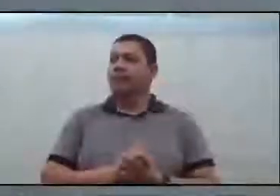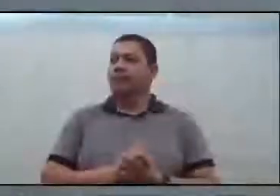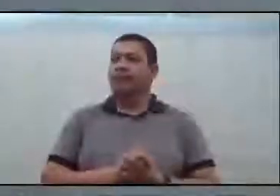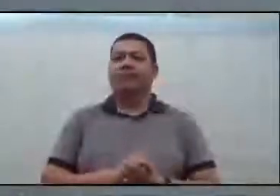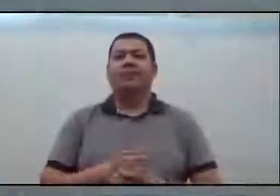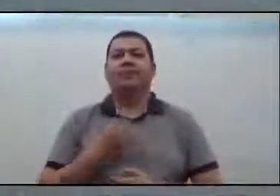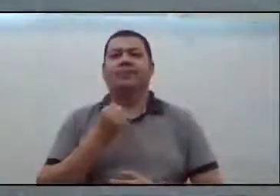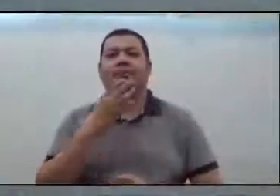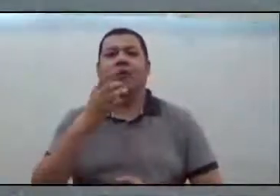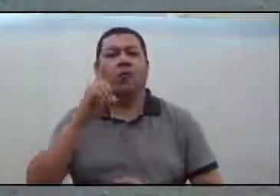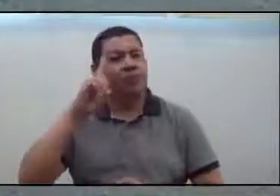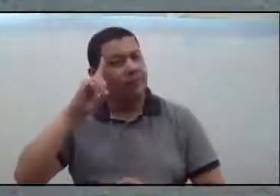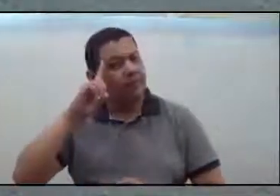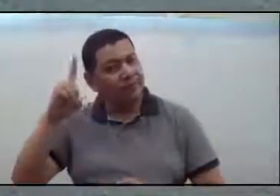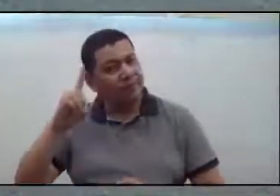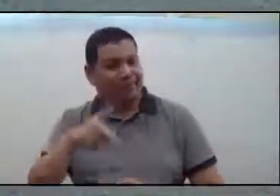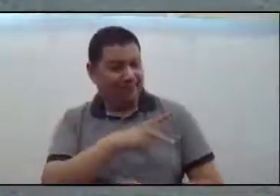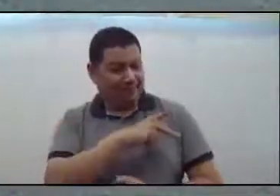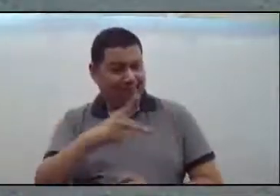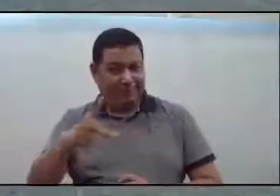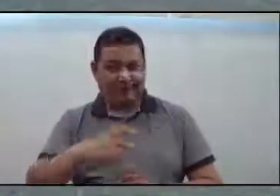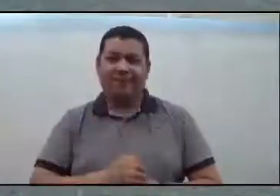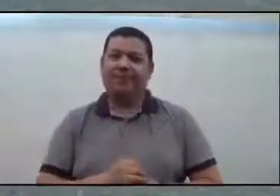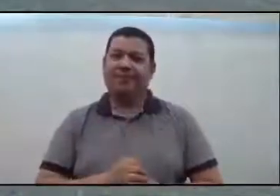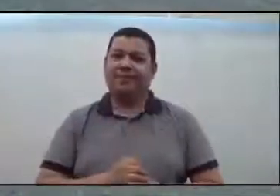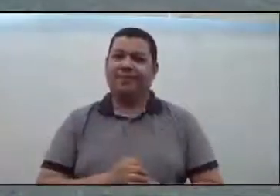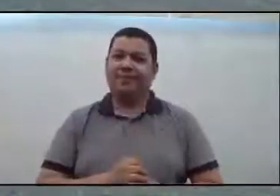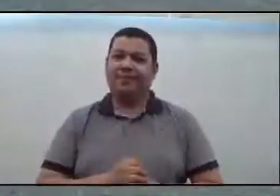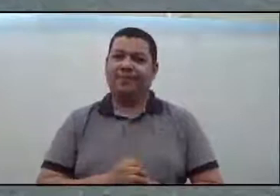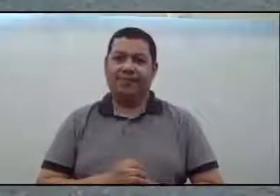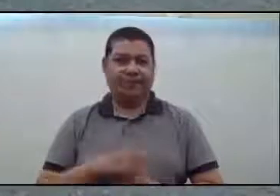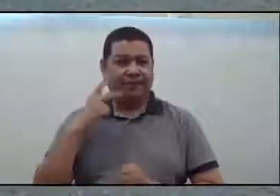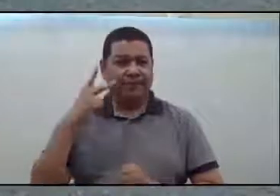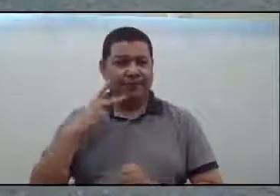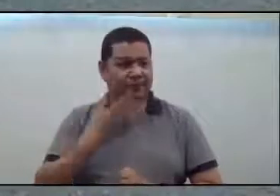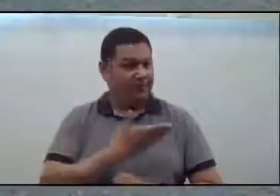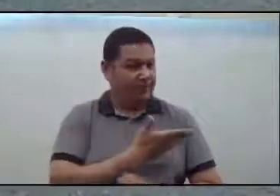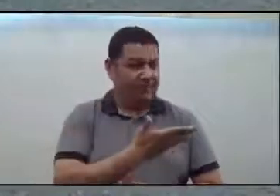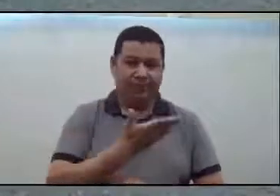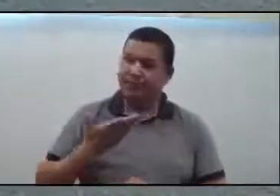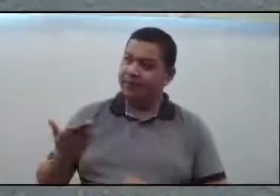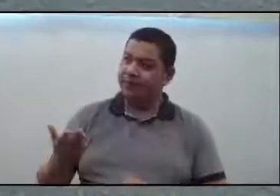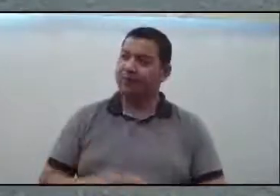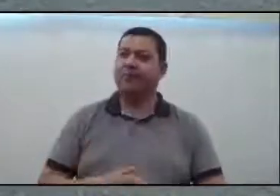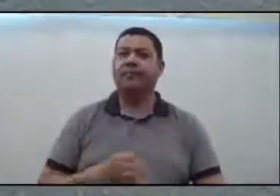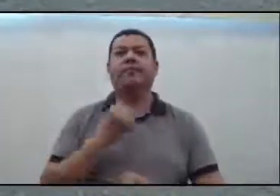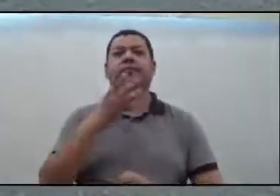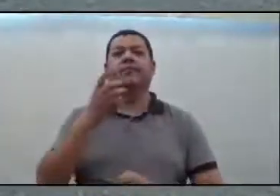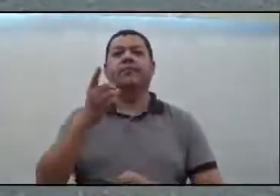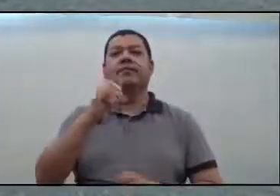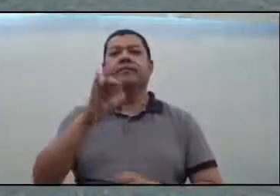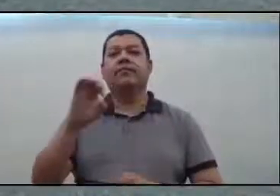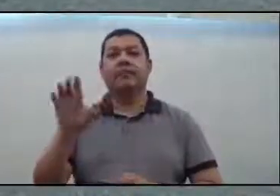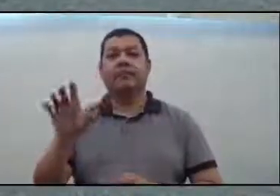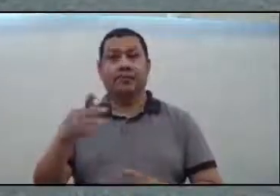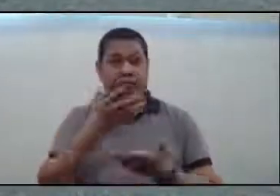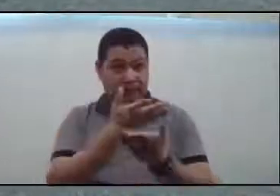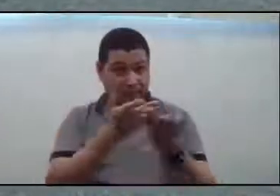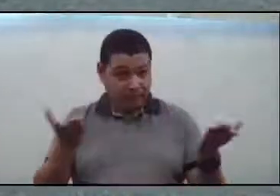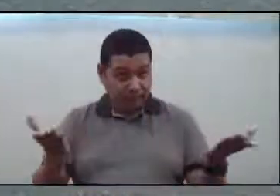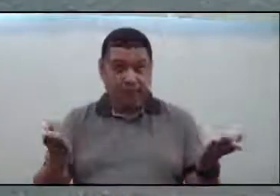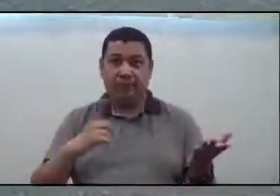Bom dia, presidente. Bom dia, vereadores. Bom dia ao público presente.